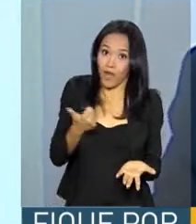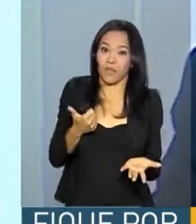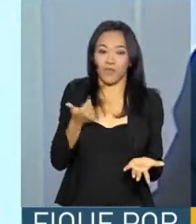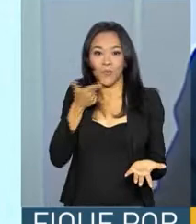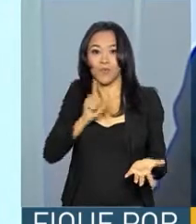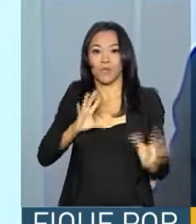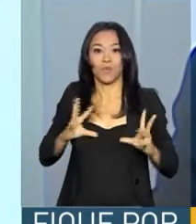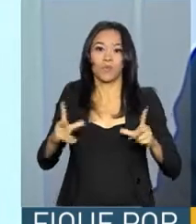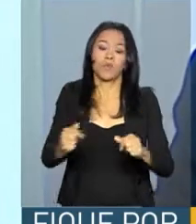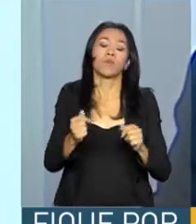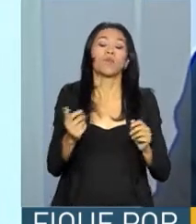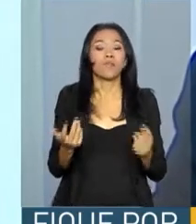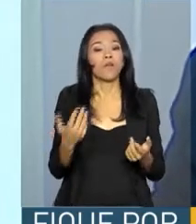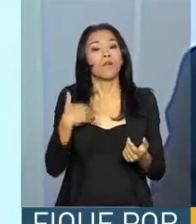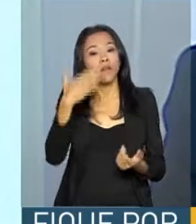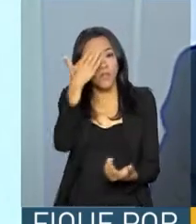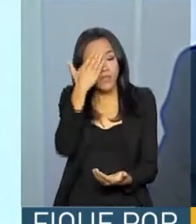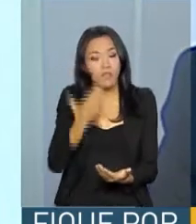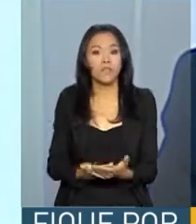ser eleitores